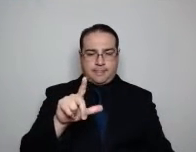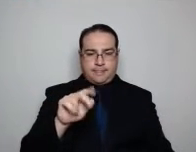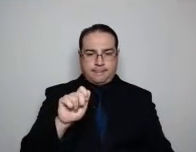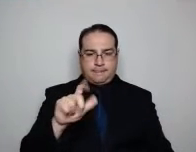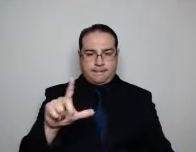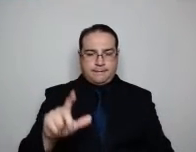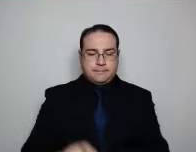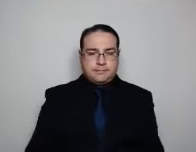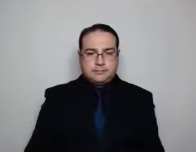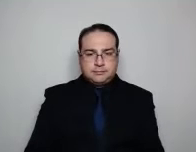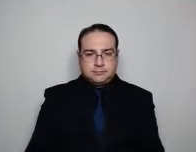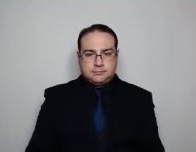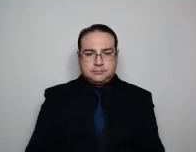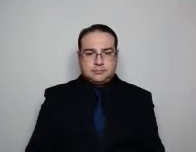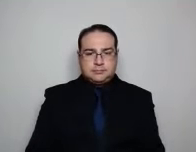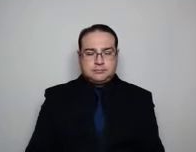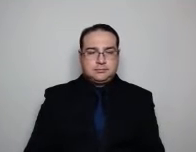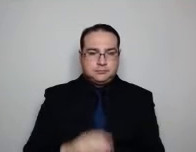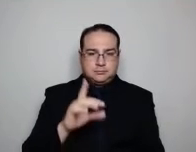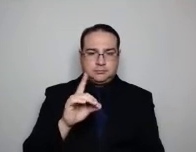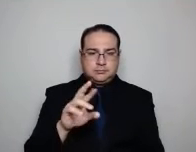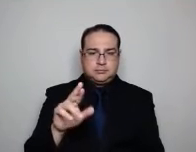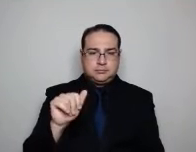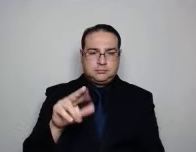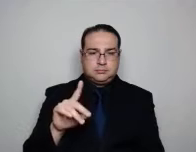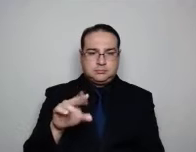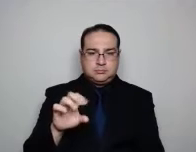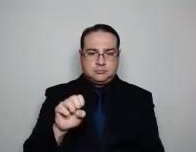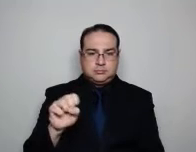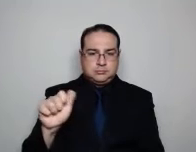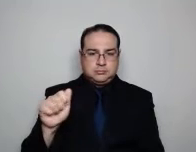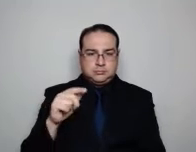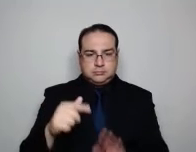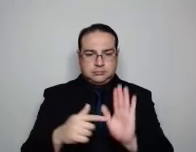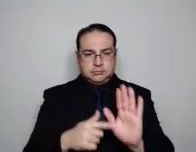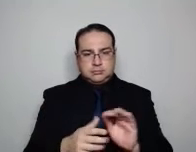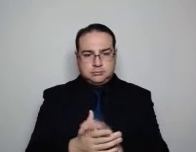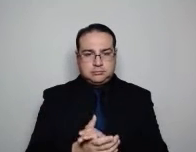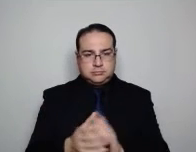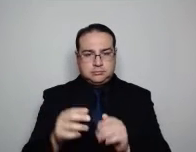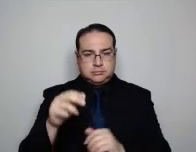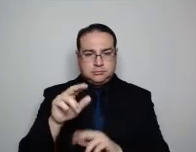Sou eu, excelência, doutora Andressa, que irá sustentar o Unimed Natal.